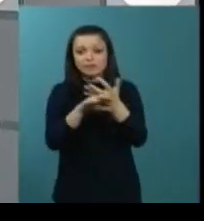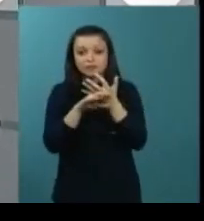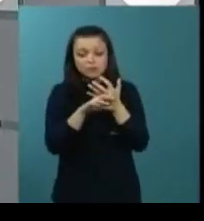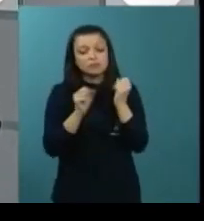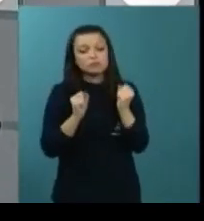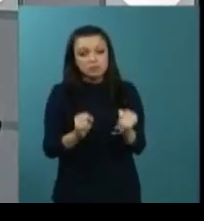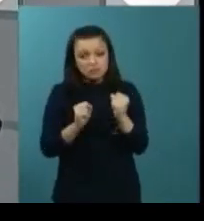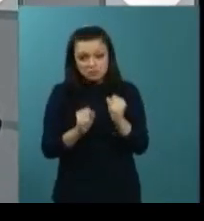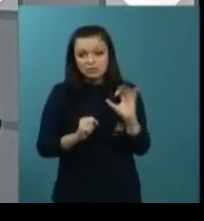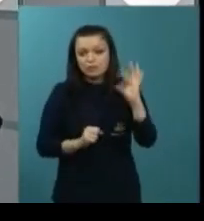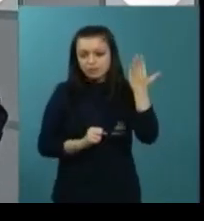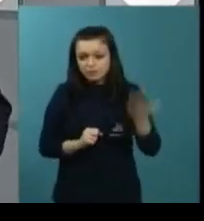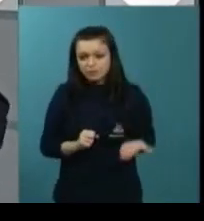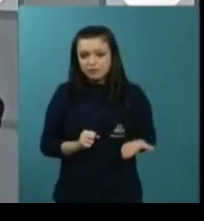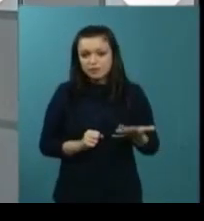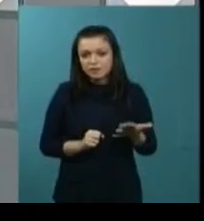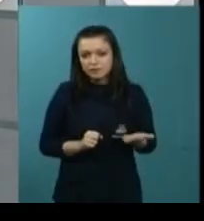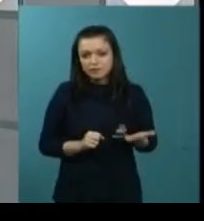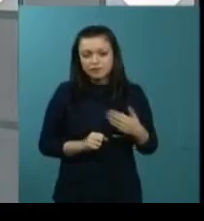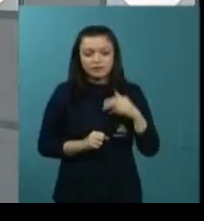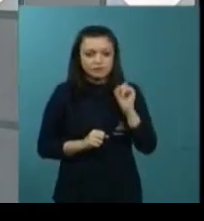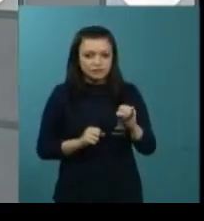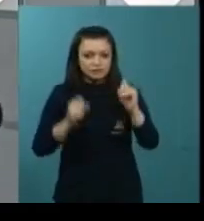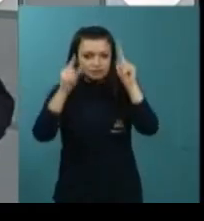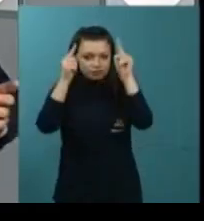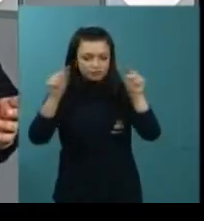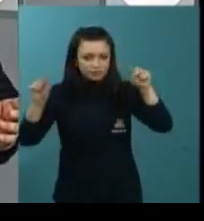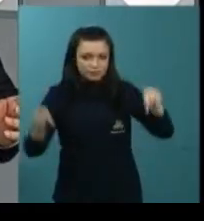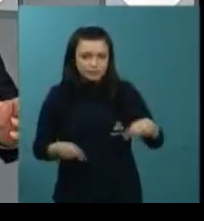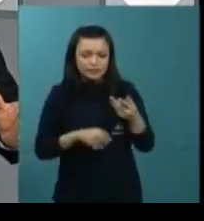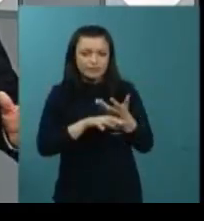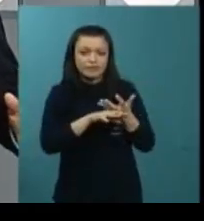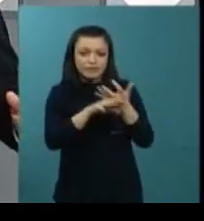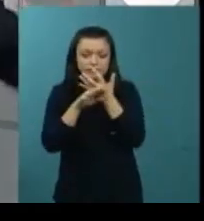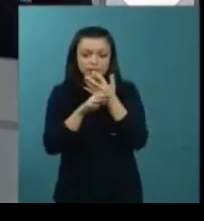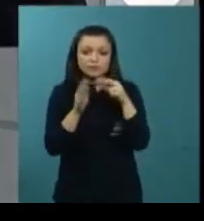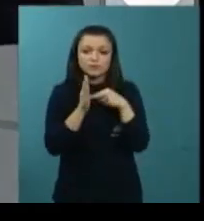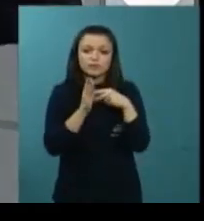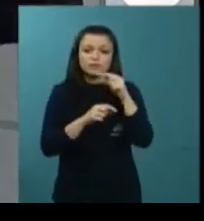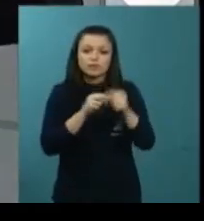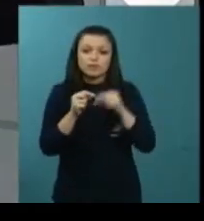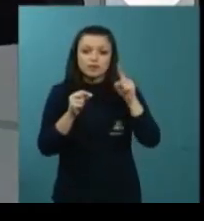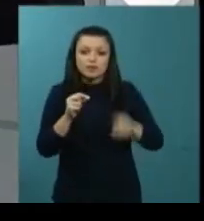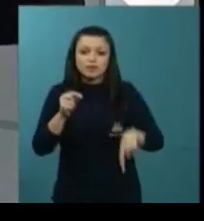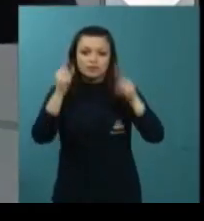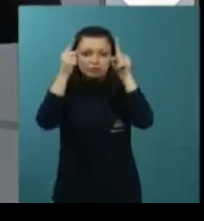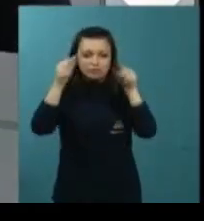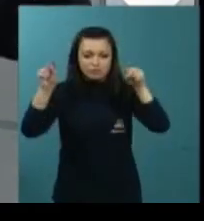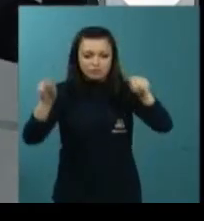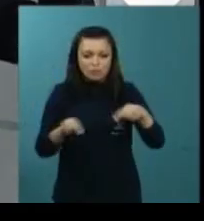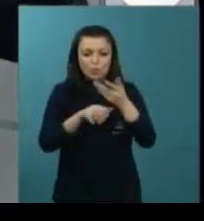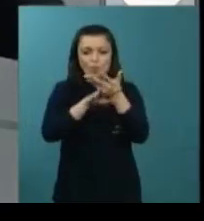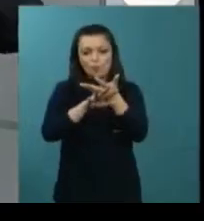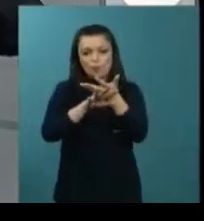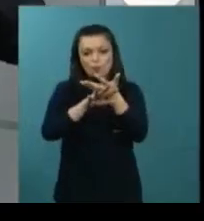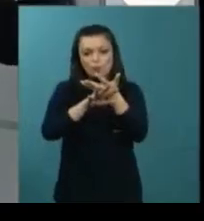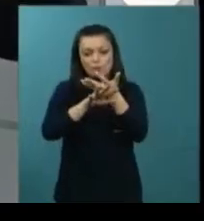elemento. E nesse caso, nós o representaríamos como uma chave